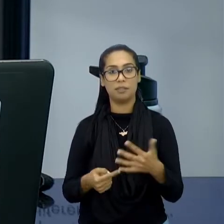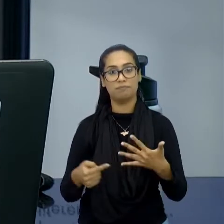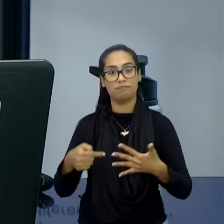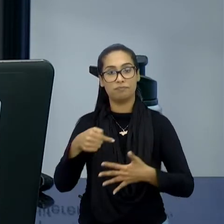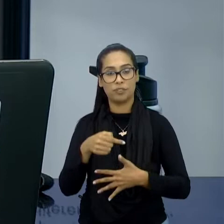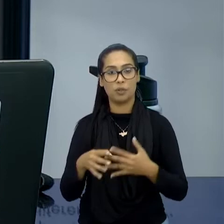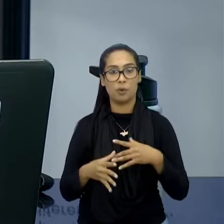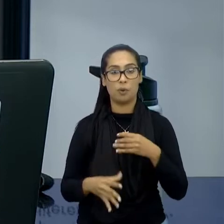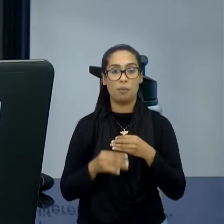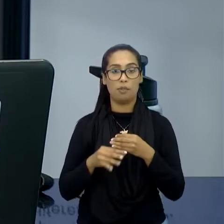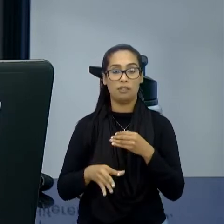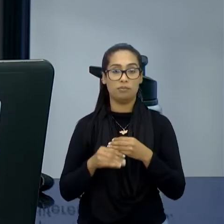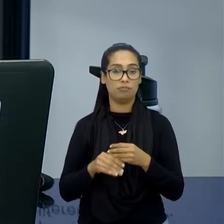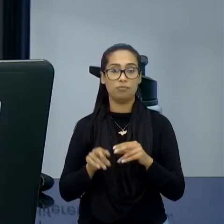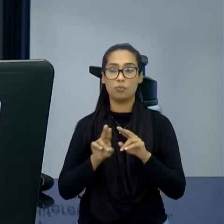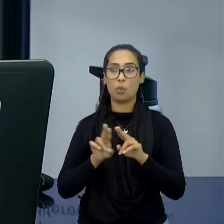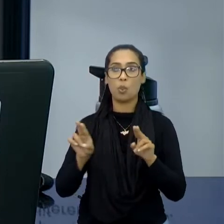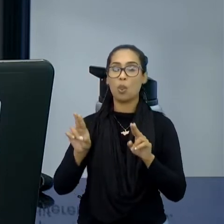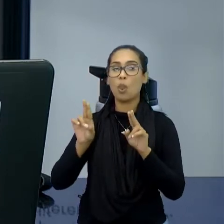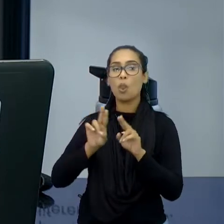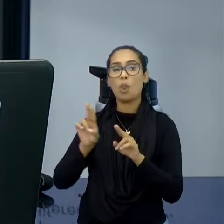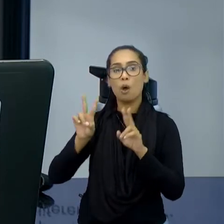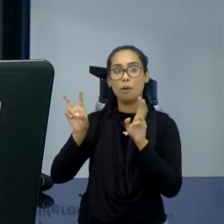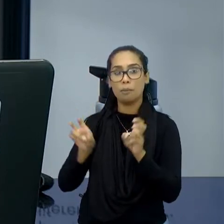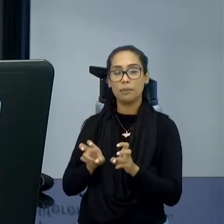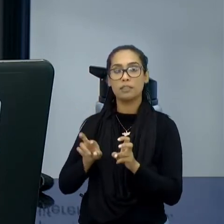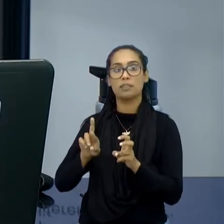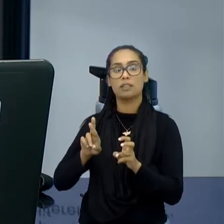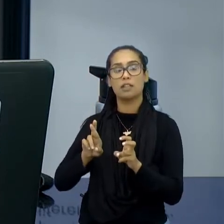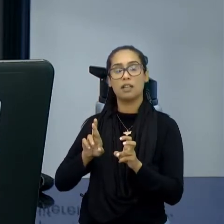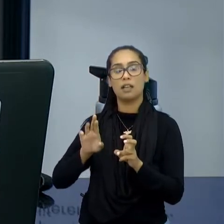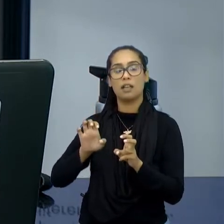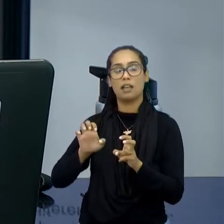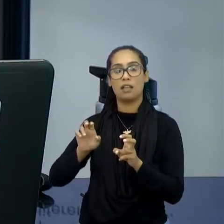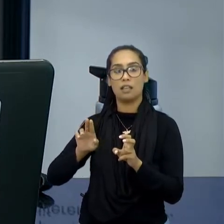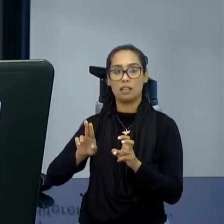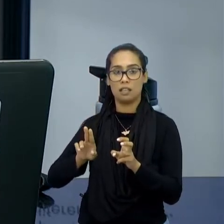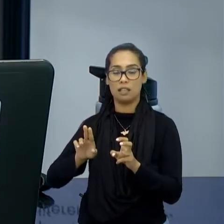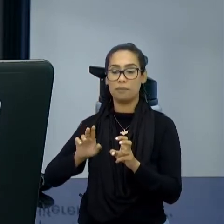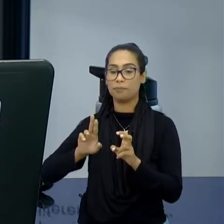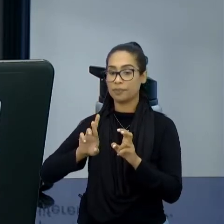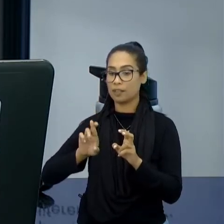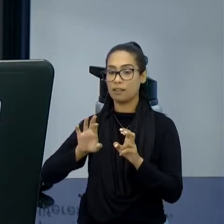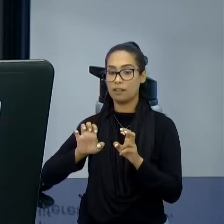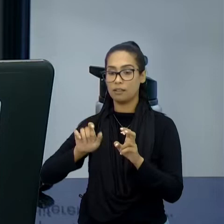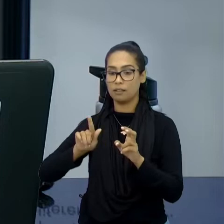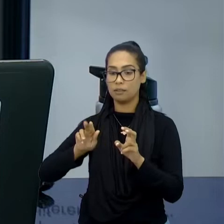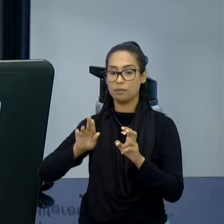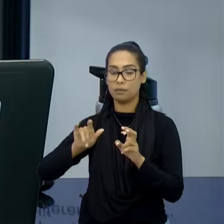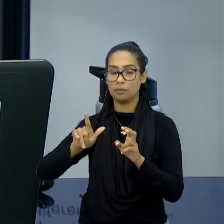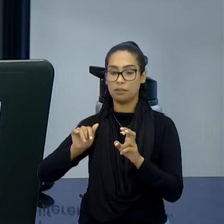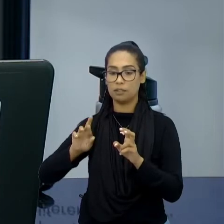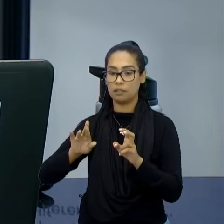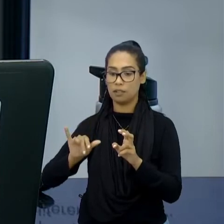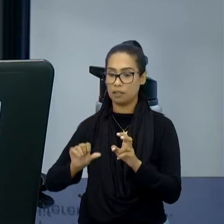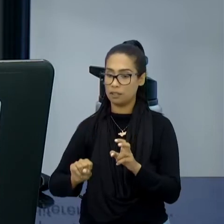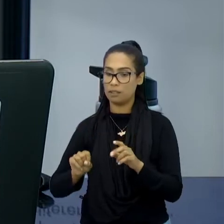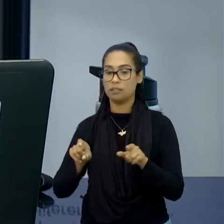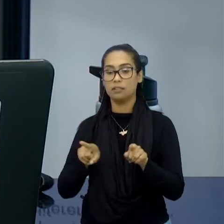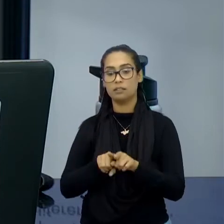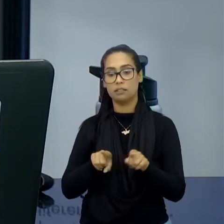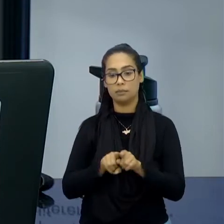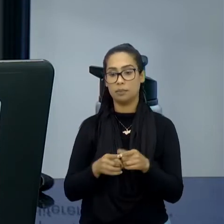componentes regulares, né? Então, história, sociologia, geografia, filosofia, né? E a gente trabalha